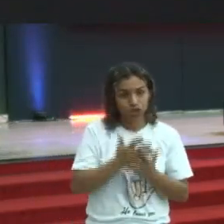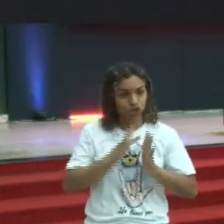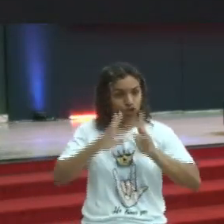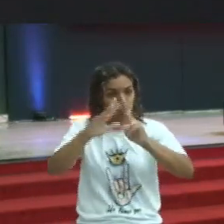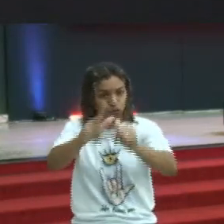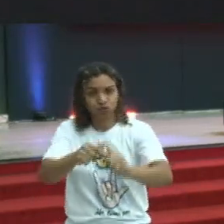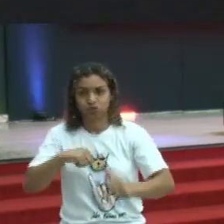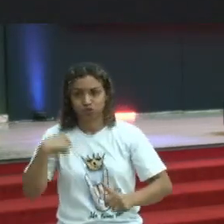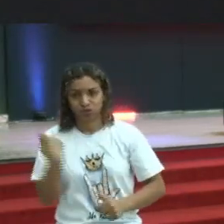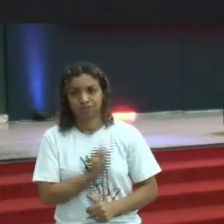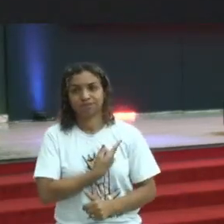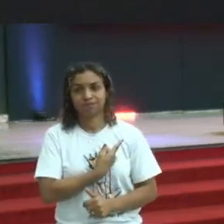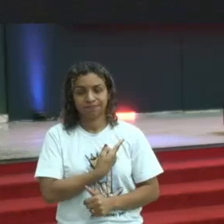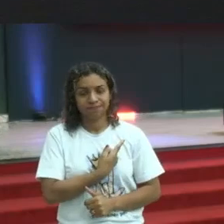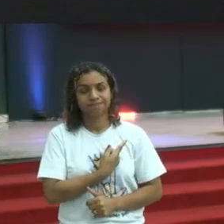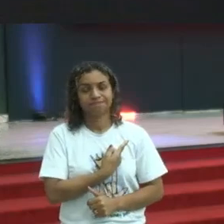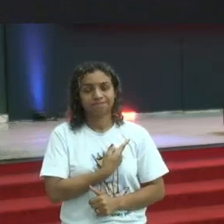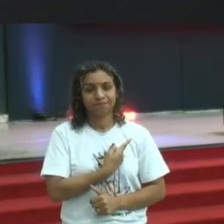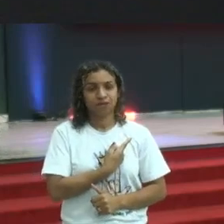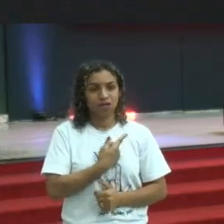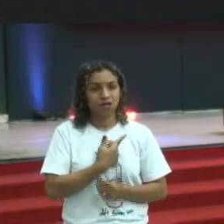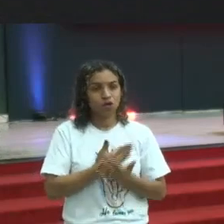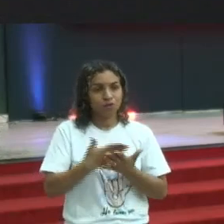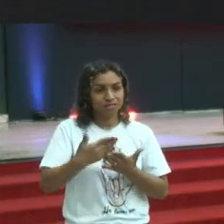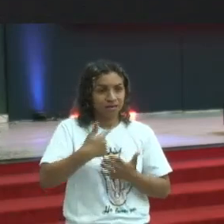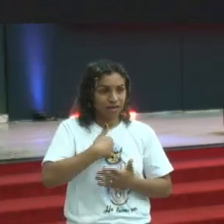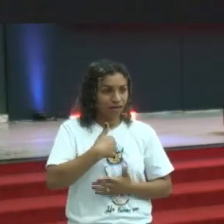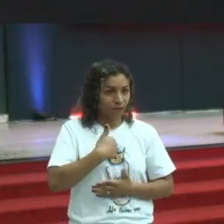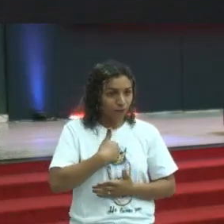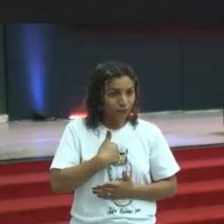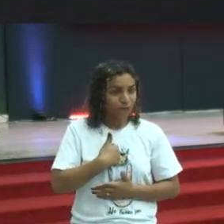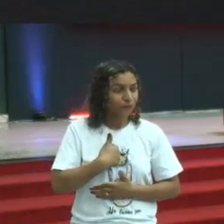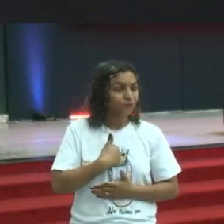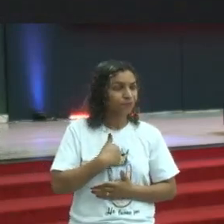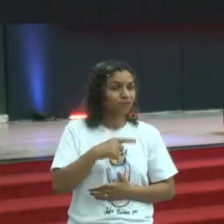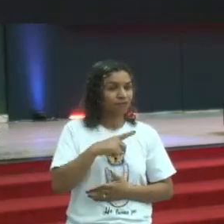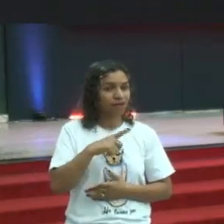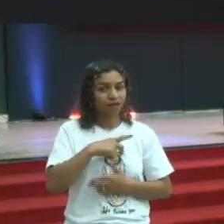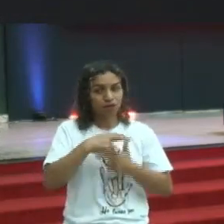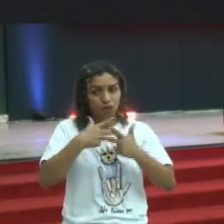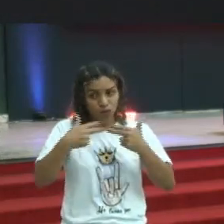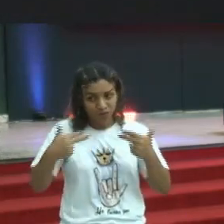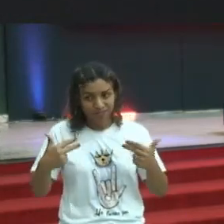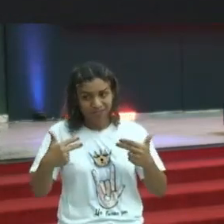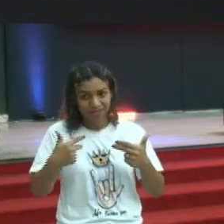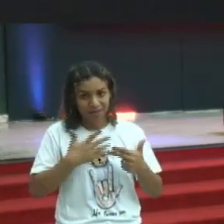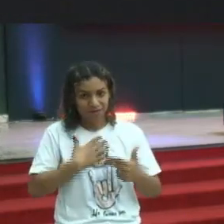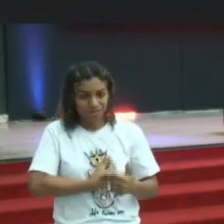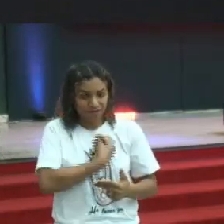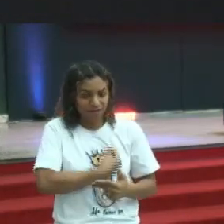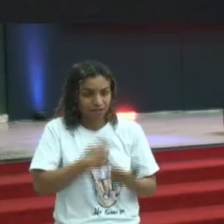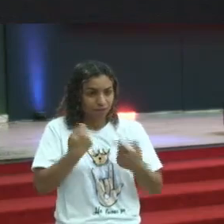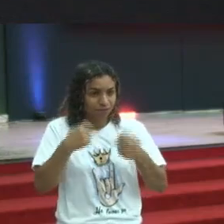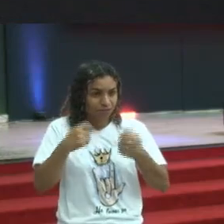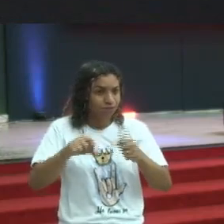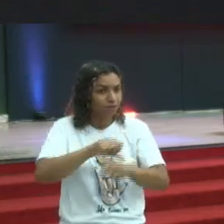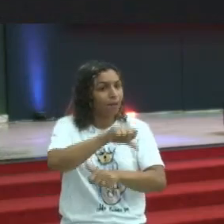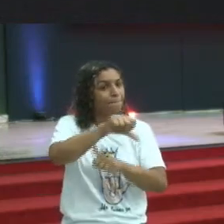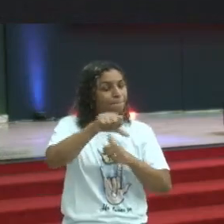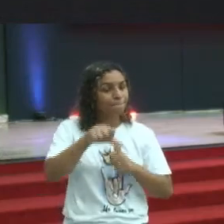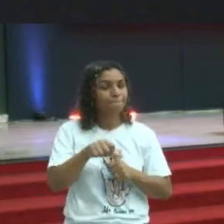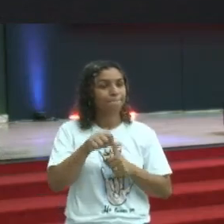aqui, a começar de mim, tenho coisas na minha vida que eu preciso mudar,